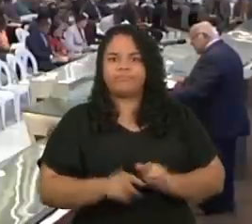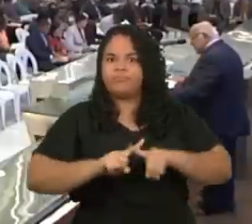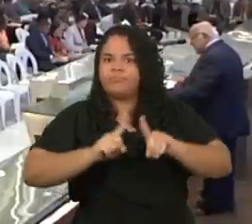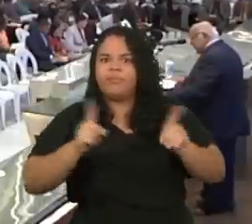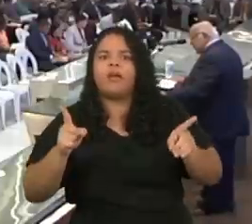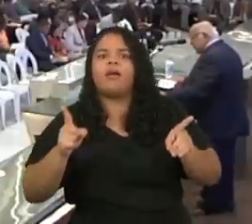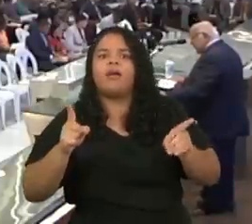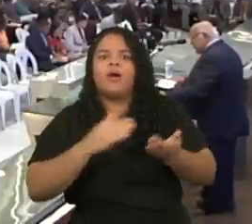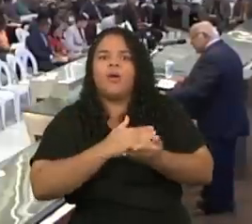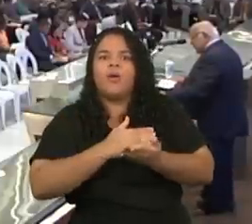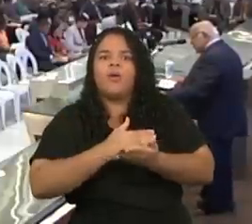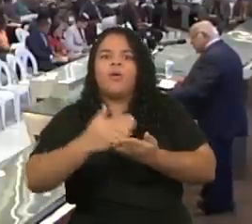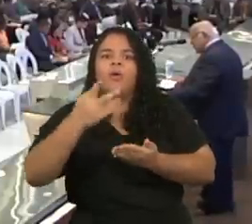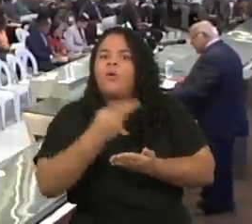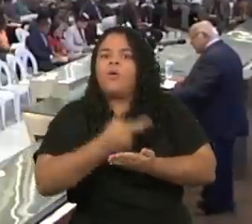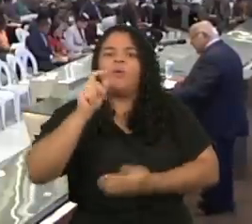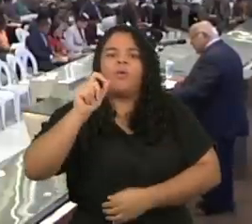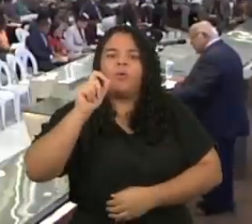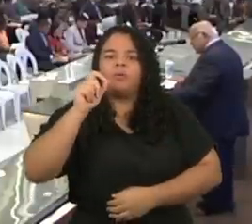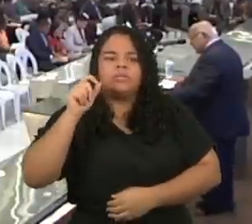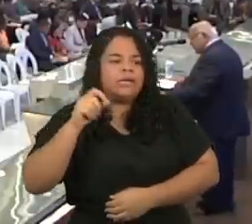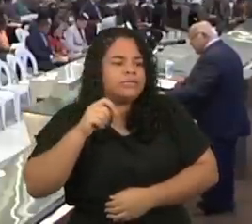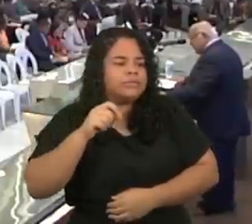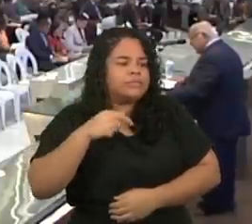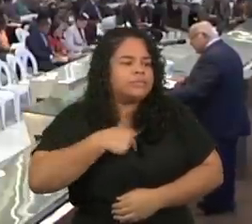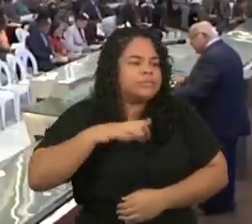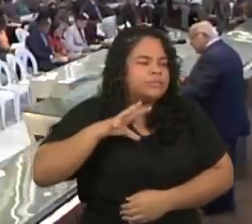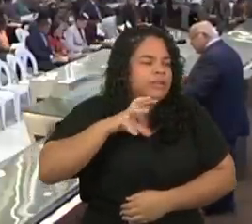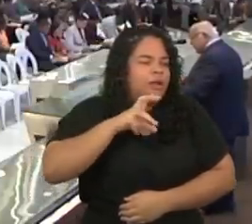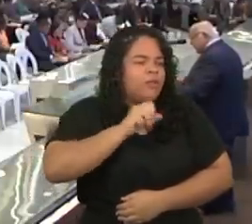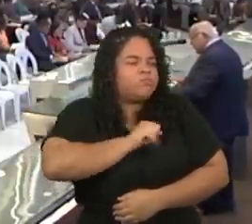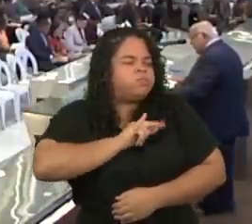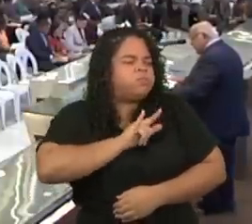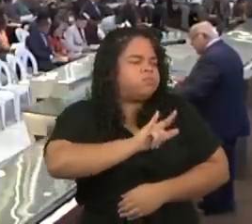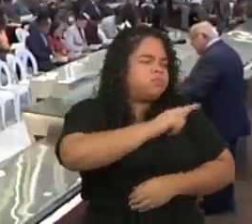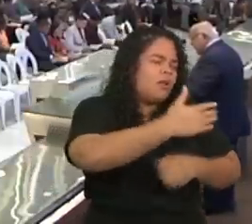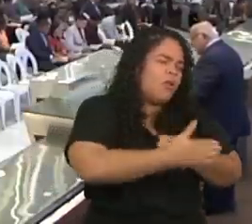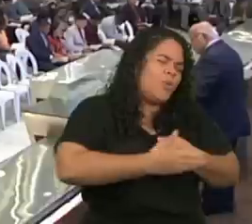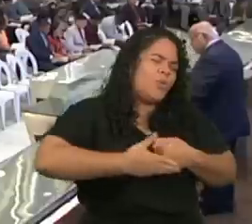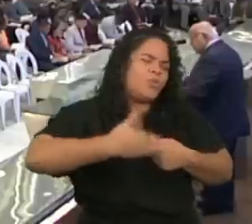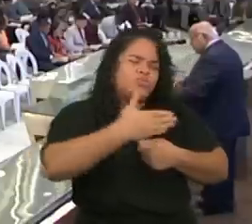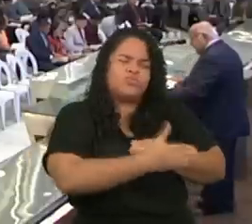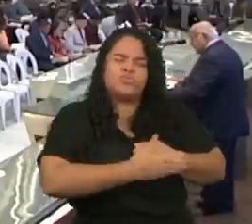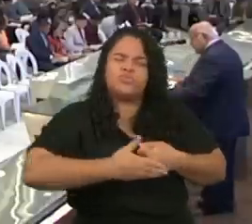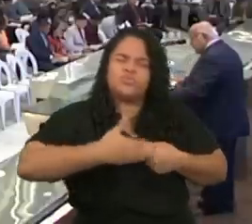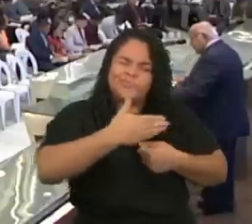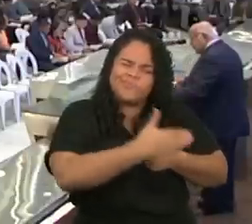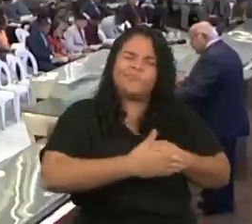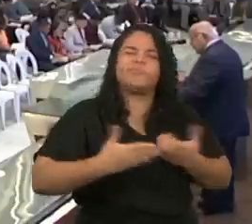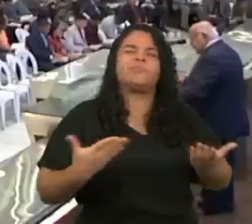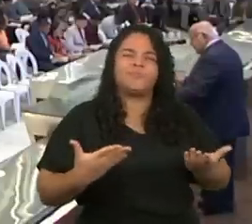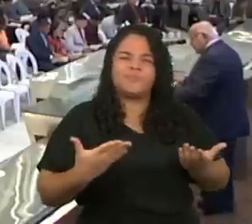e falou afetuosamente A moça falou também se quem amou seu pai